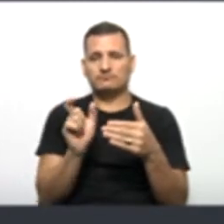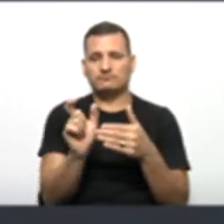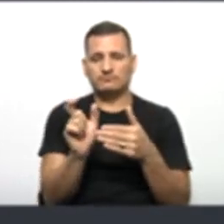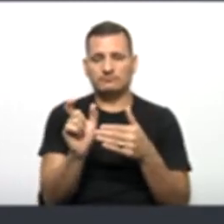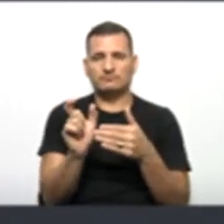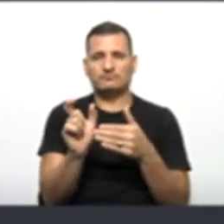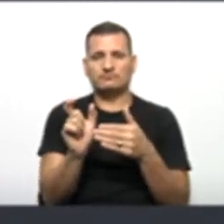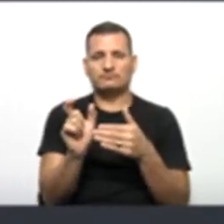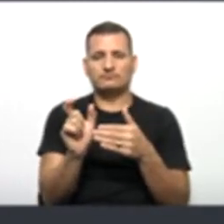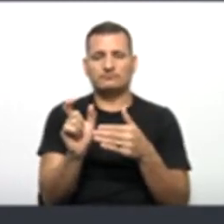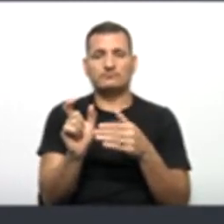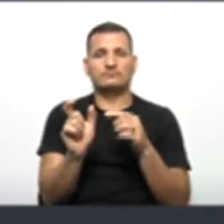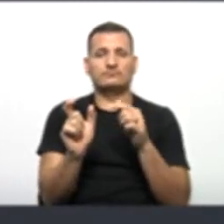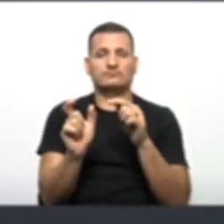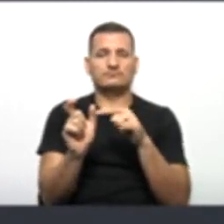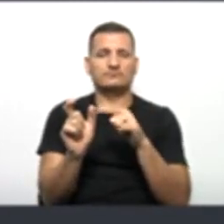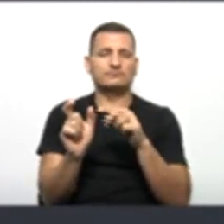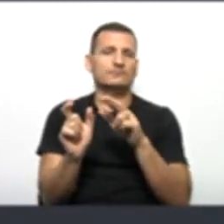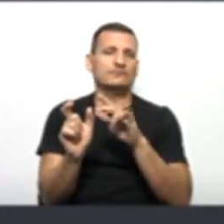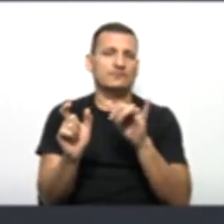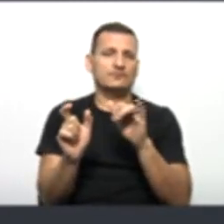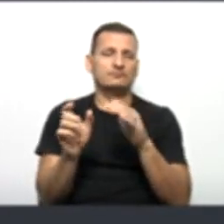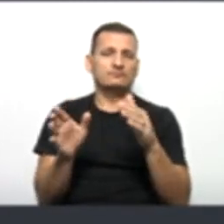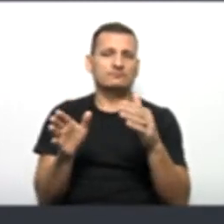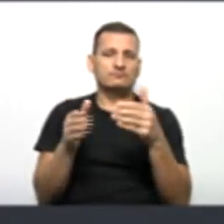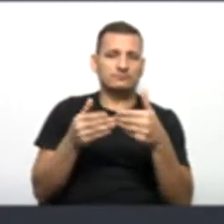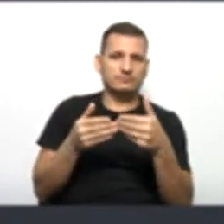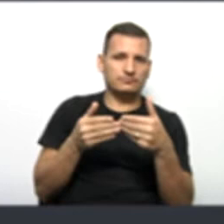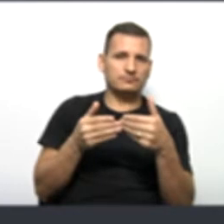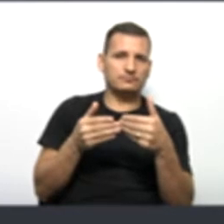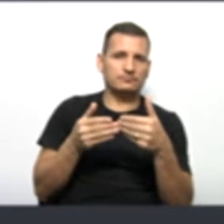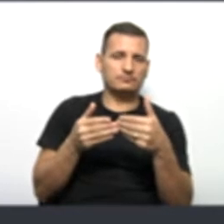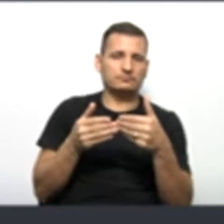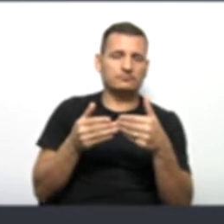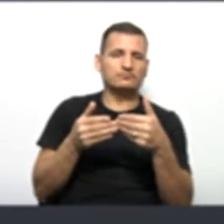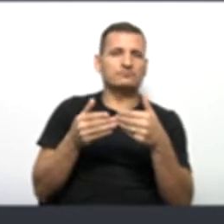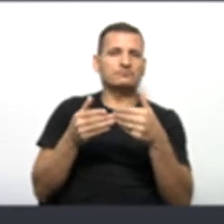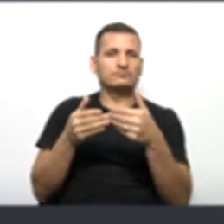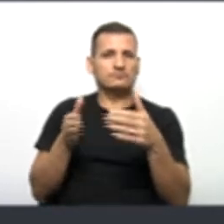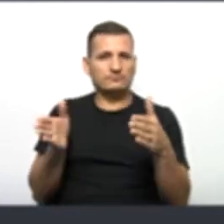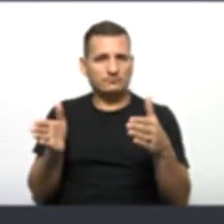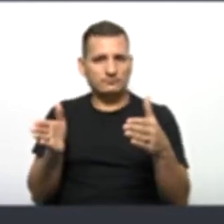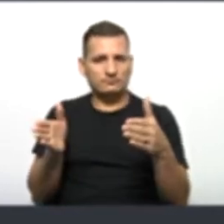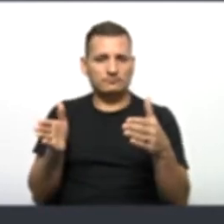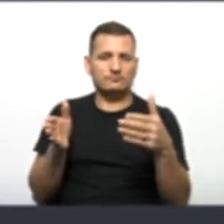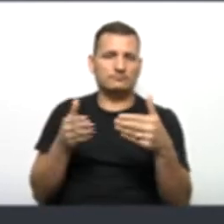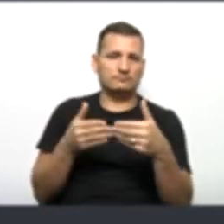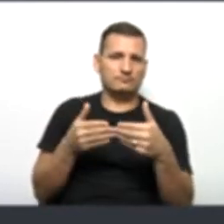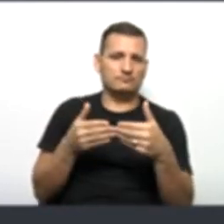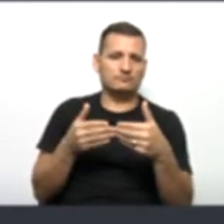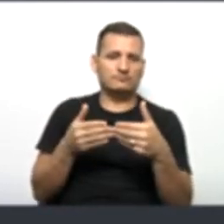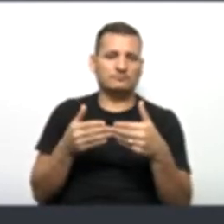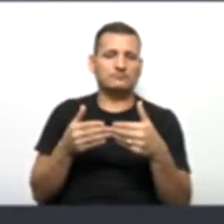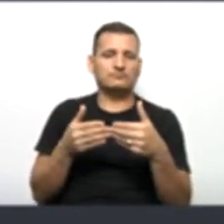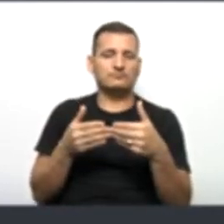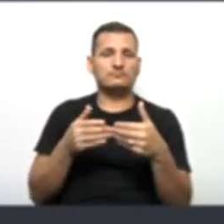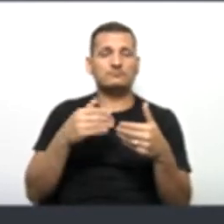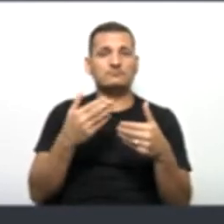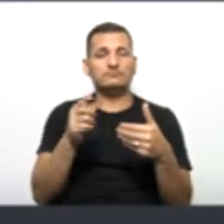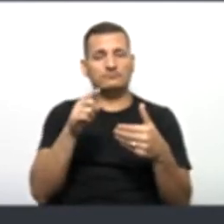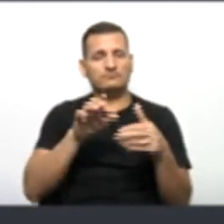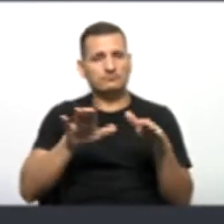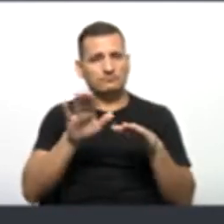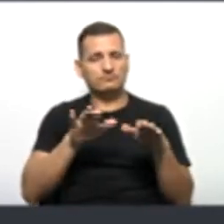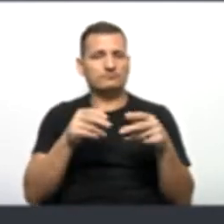ela vai encerrar a conexão com o banco de dados estão muito cuidado quando vocês forem executar projetos